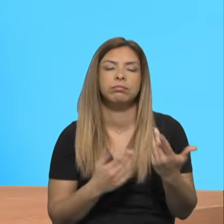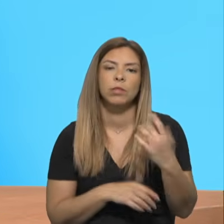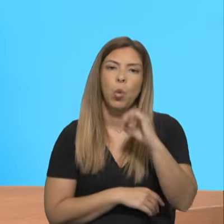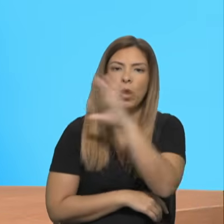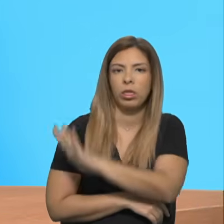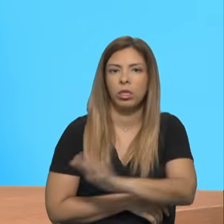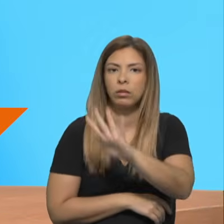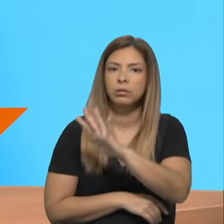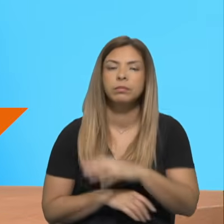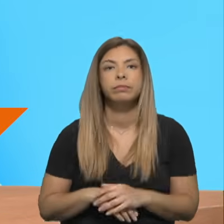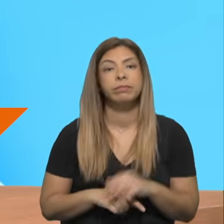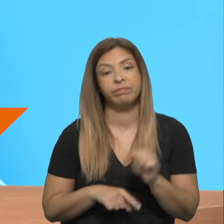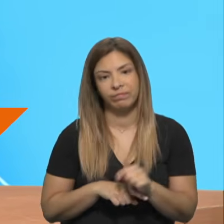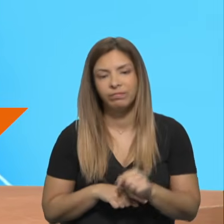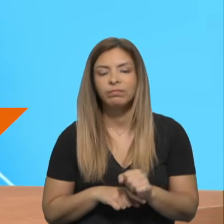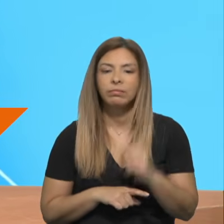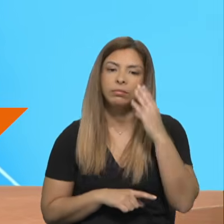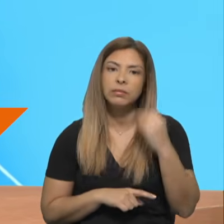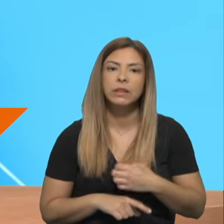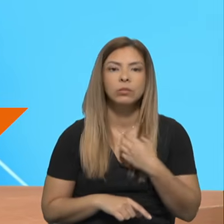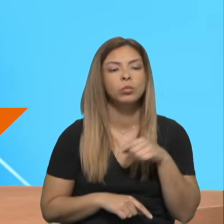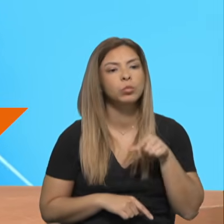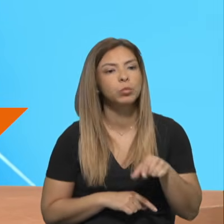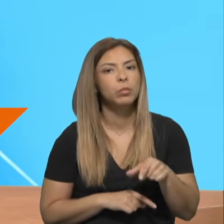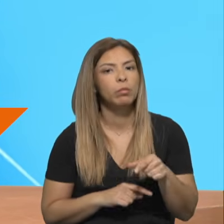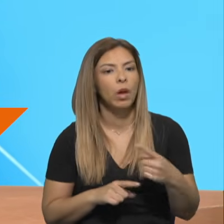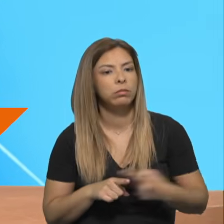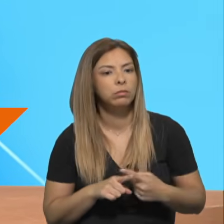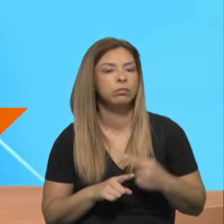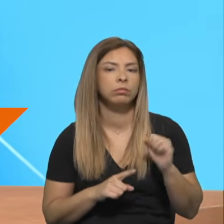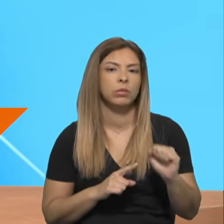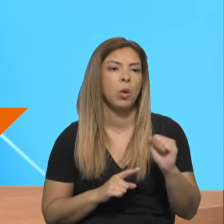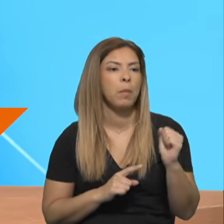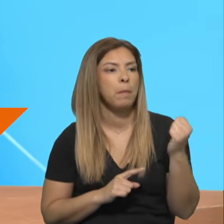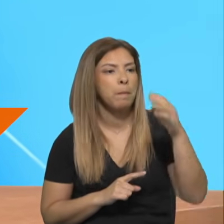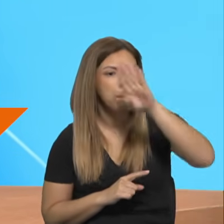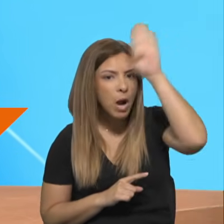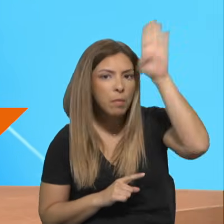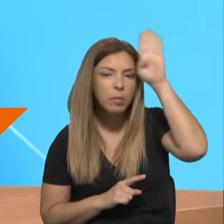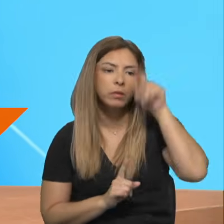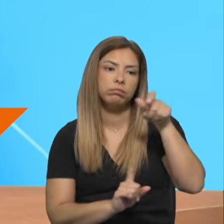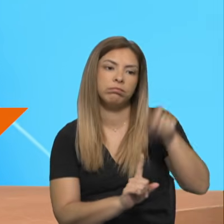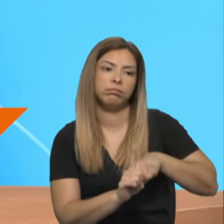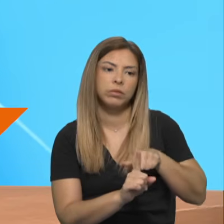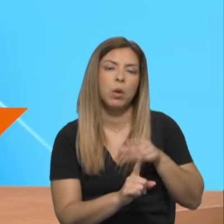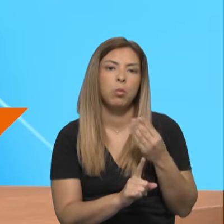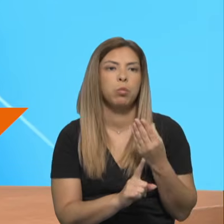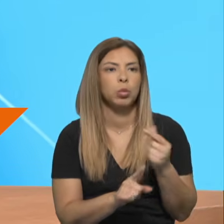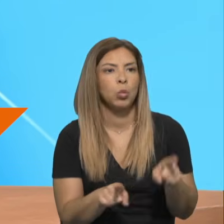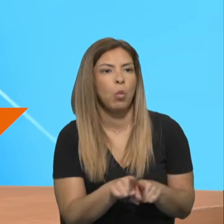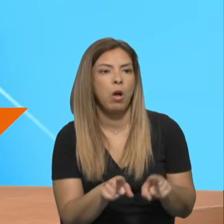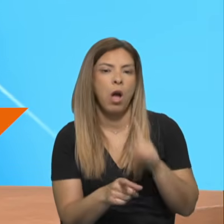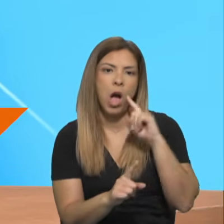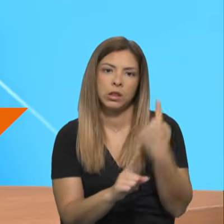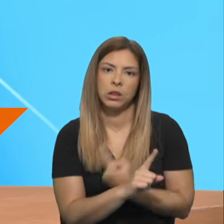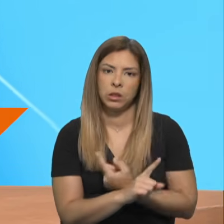bom, eu acho que é importante sublinhar esta voz do Papa como uma autoridade que contraria aquilo